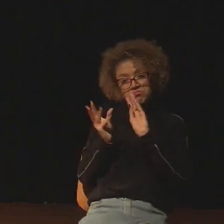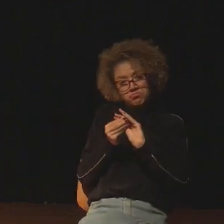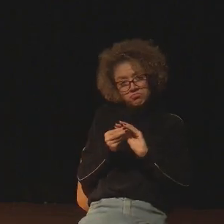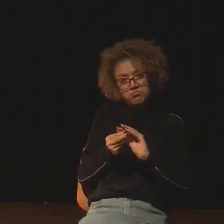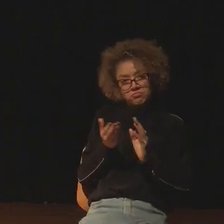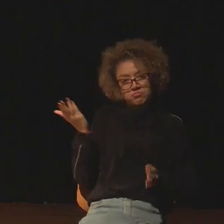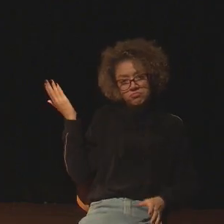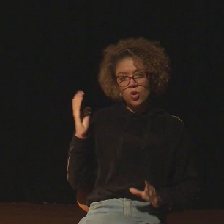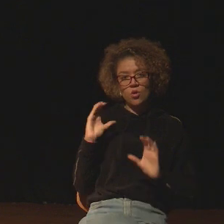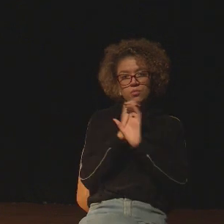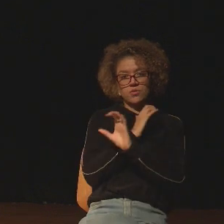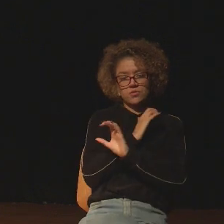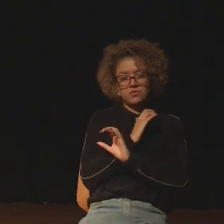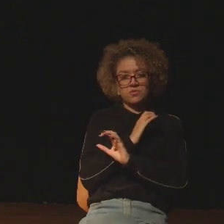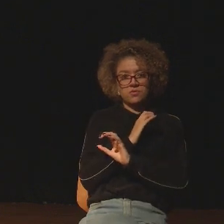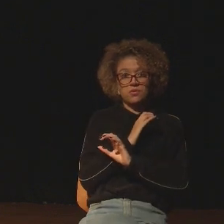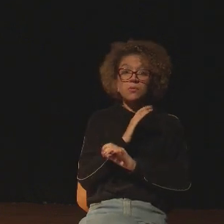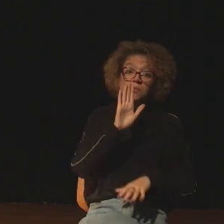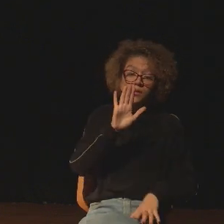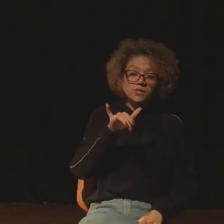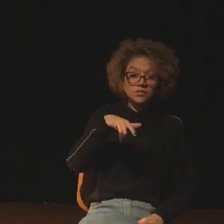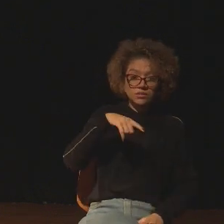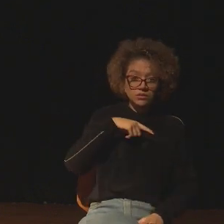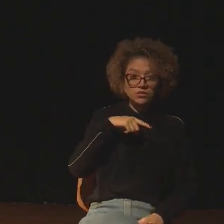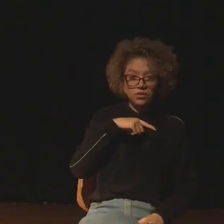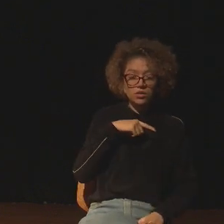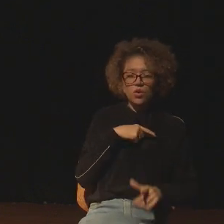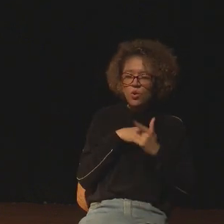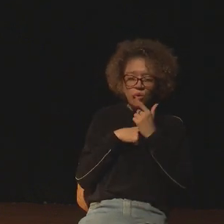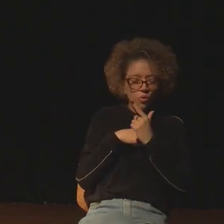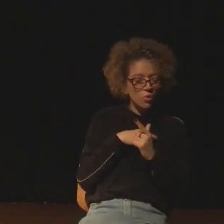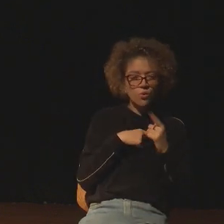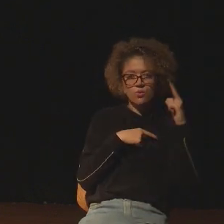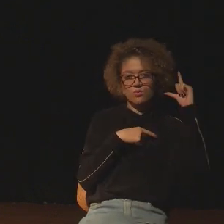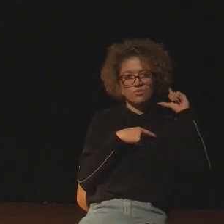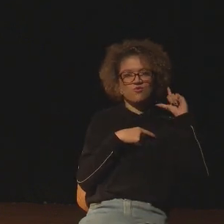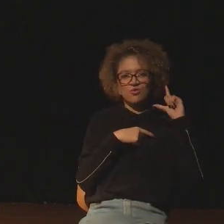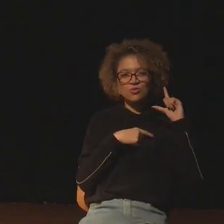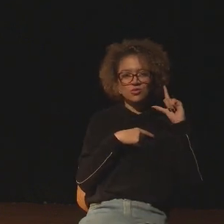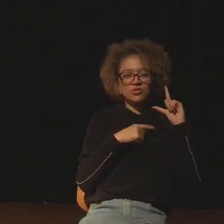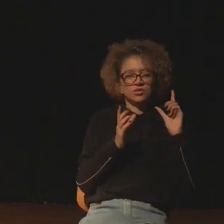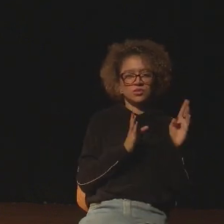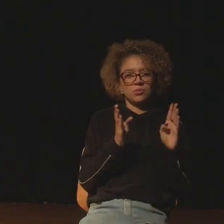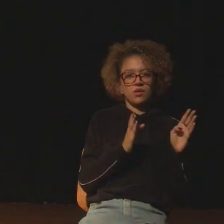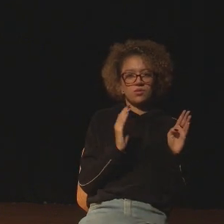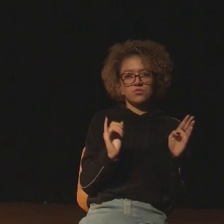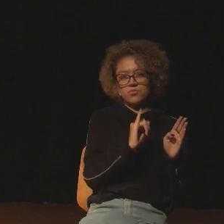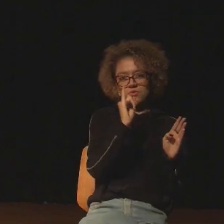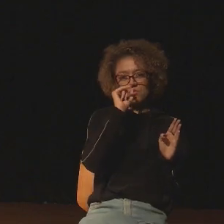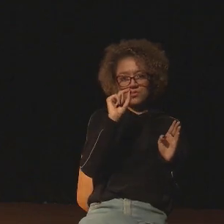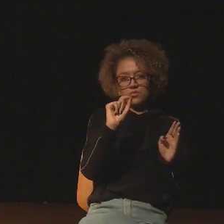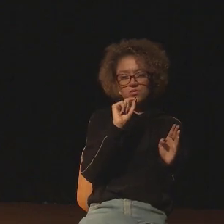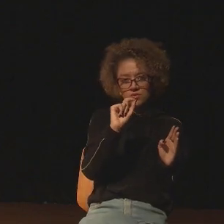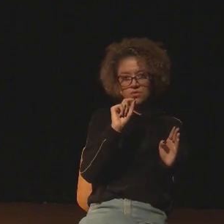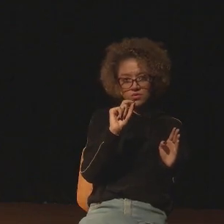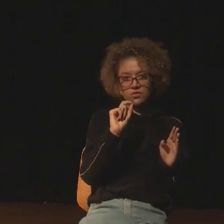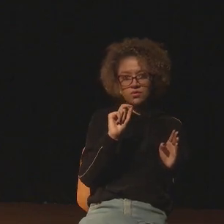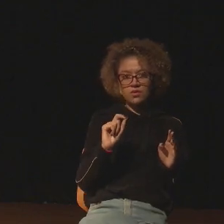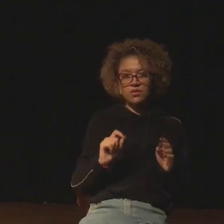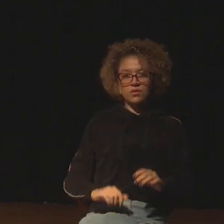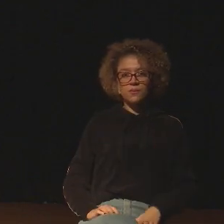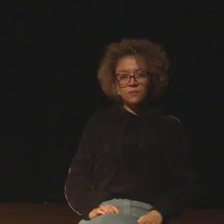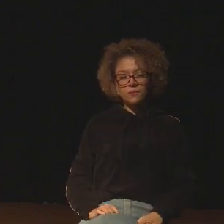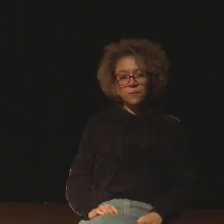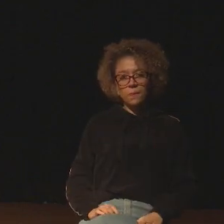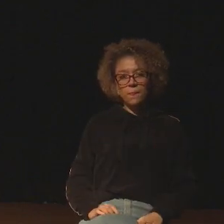desse conjunto. Para isso, aqui tem um outro elemento, um outro dispositivo de acessibilidade que vence o desnível entre a cota